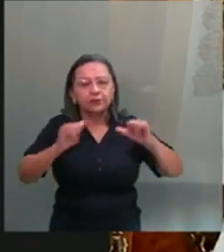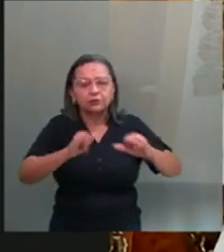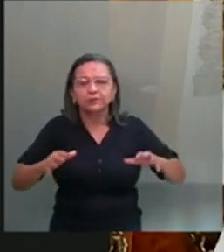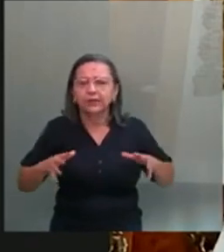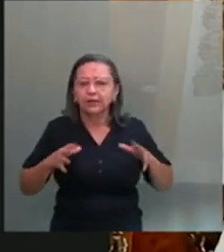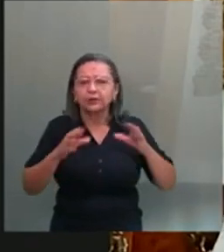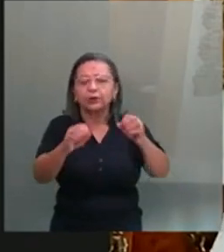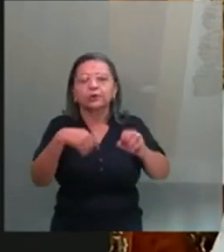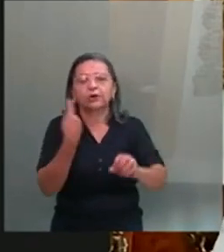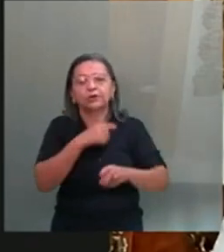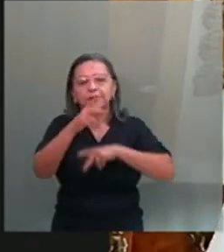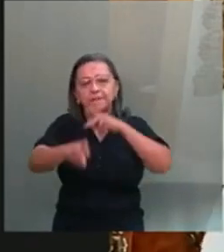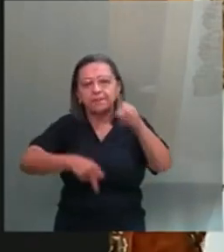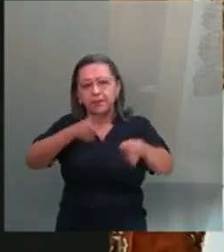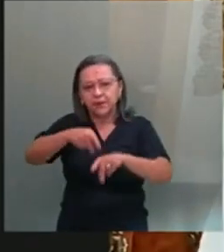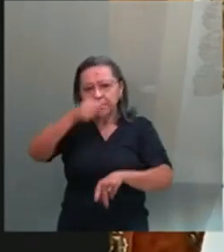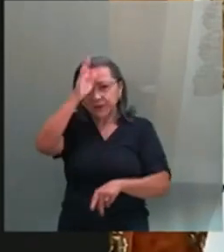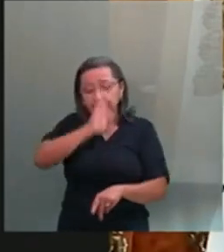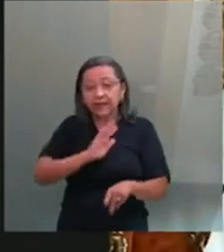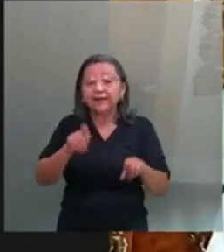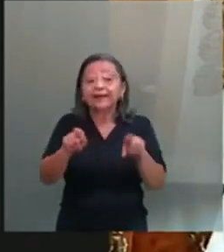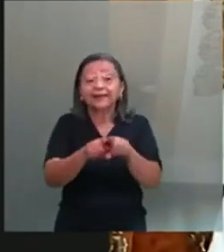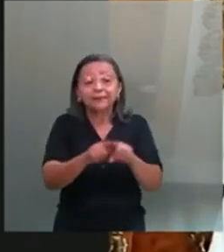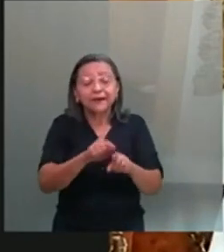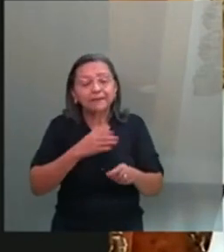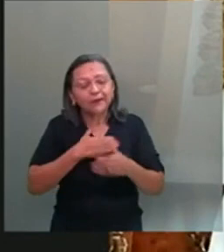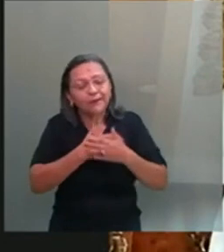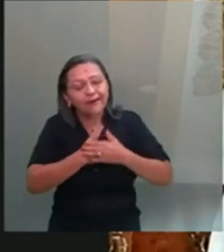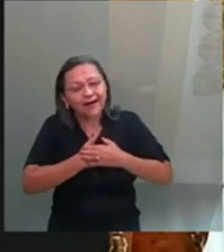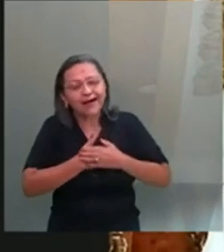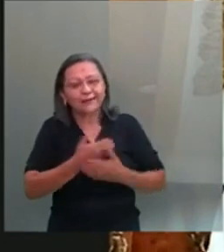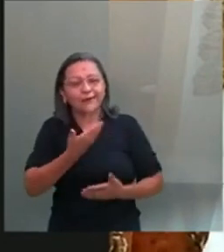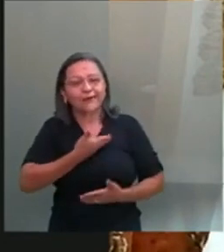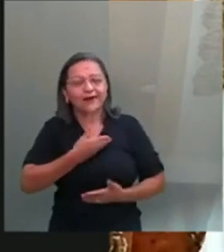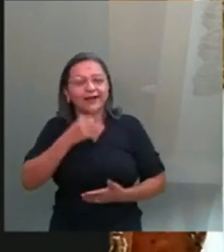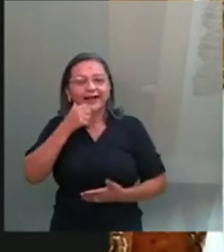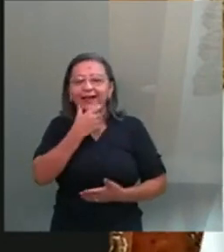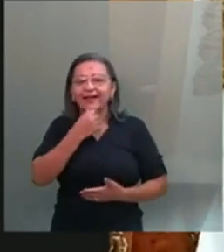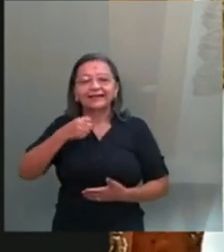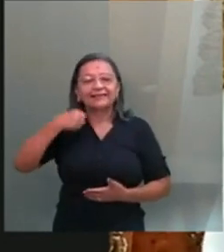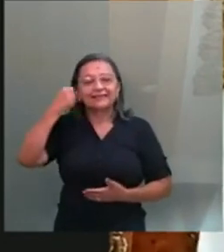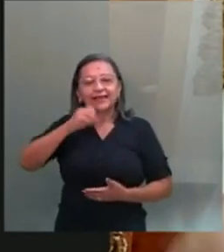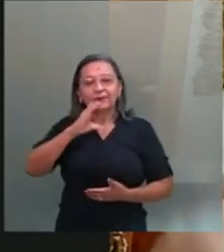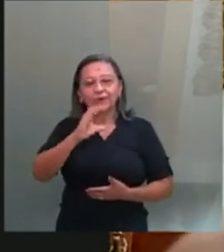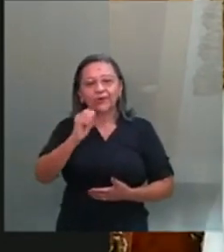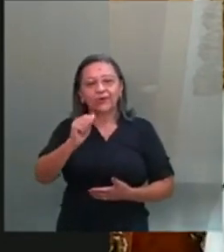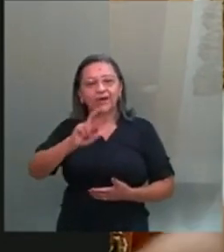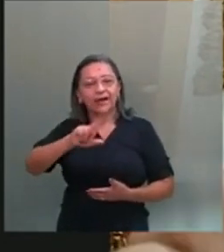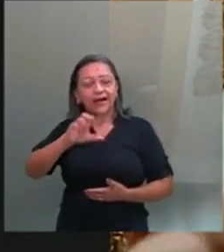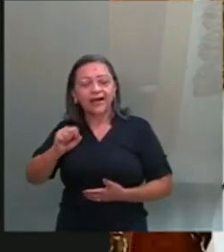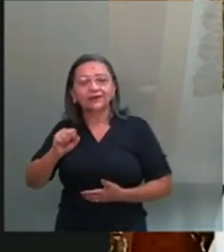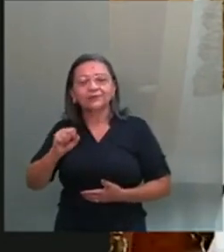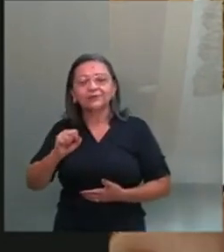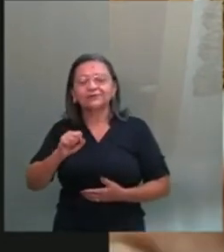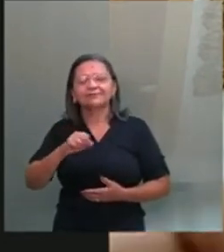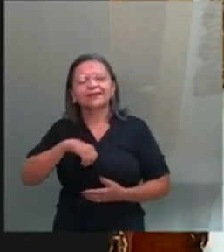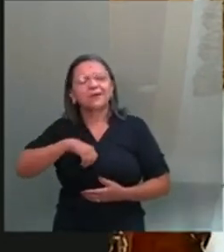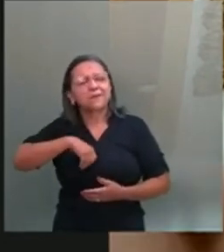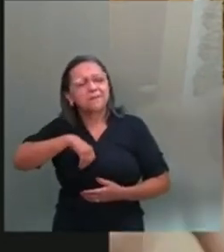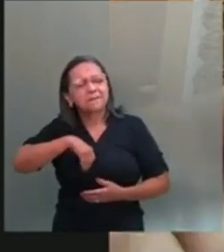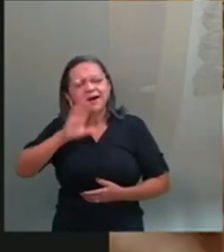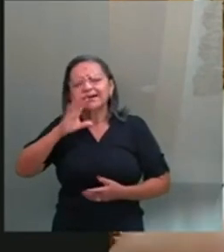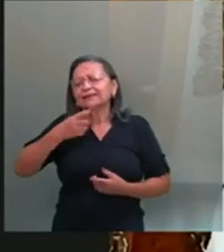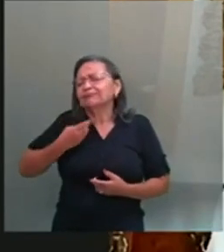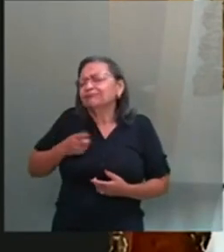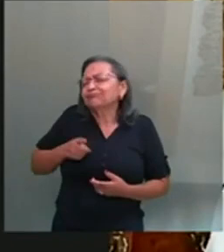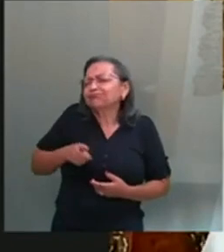toda a nossa população brasileira. Inclusive, meu caro colega senador Carlos Viana, nos rincões mais